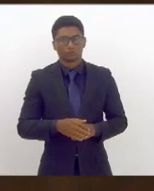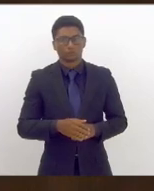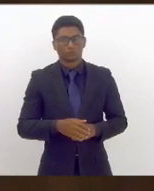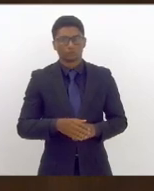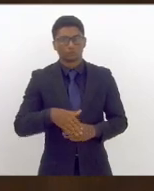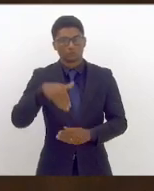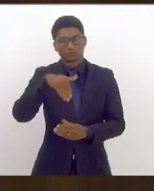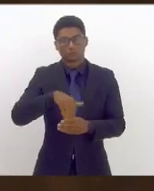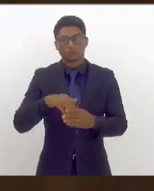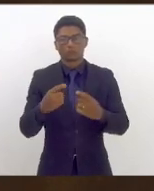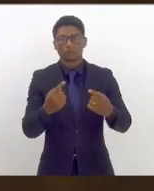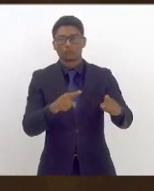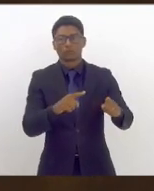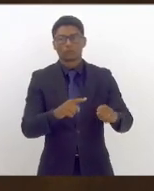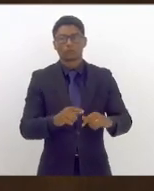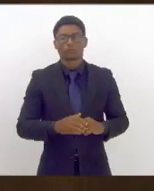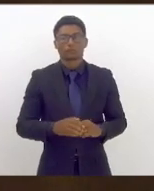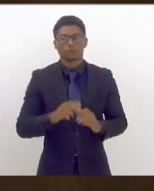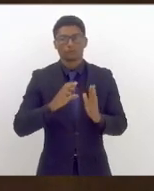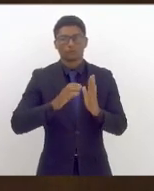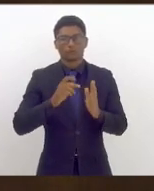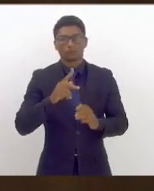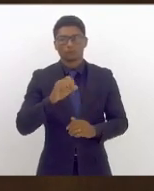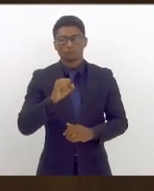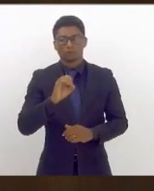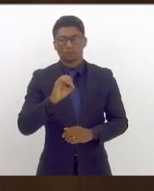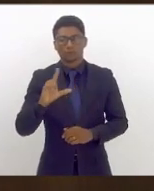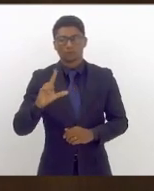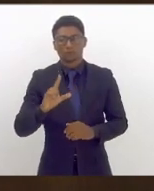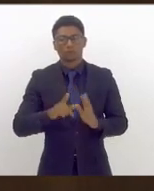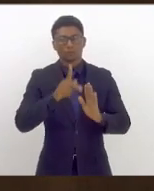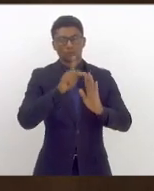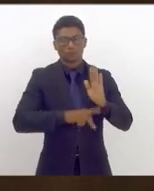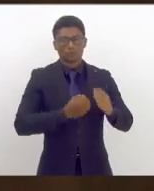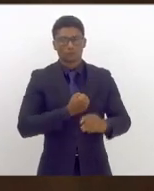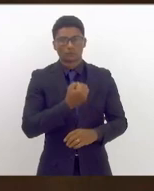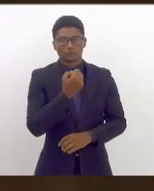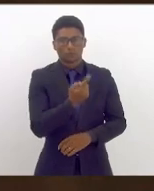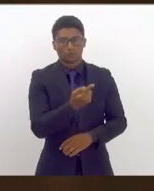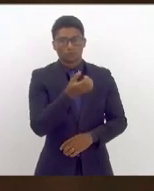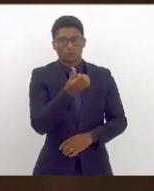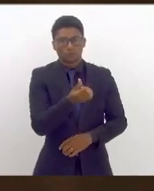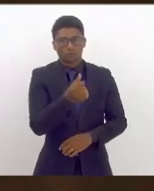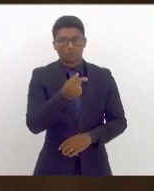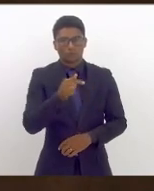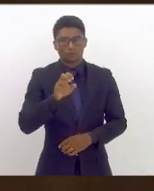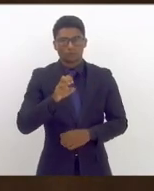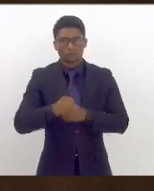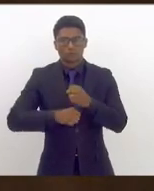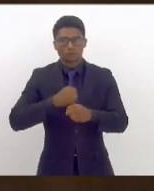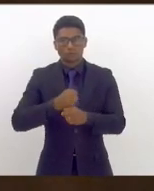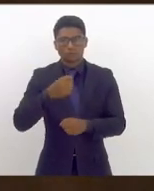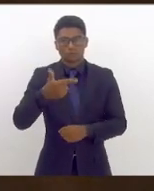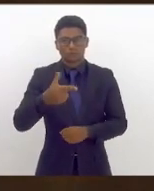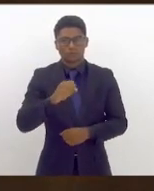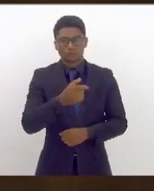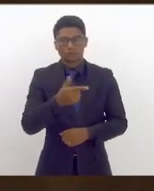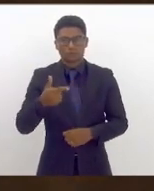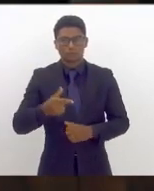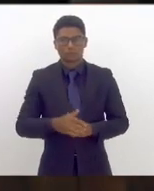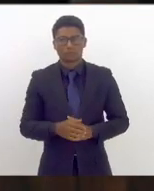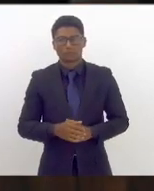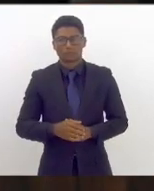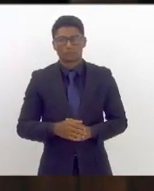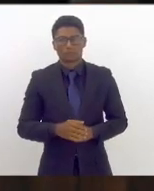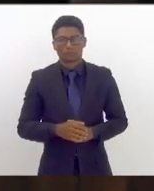voto contrário da bancada do pessoal no projeto de resolução 1675 de 2022 Obrigada Presidente